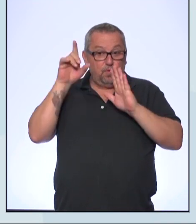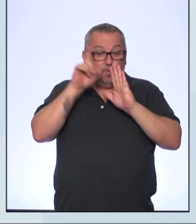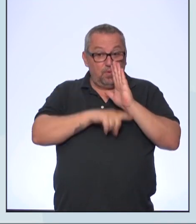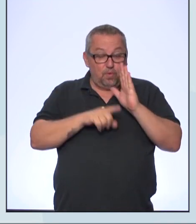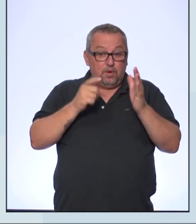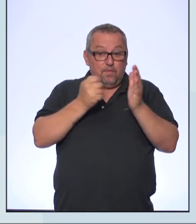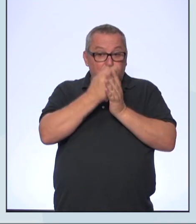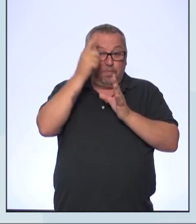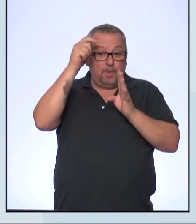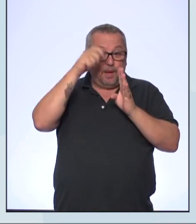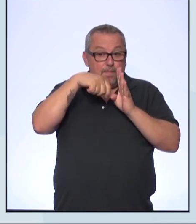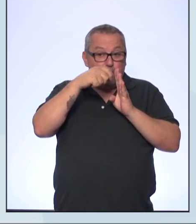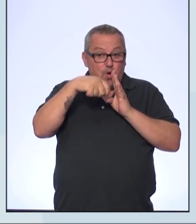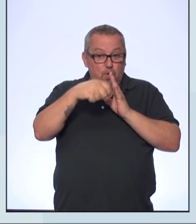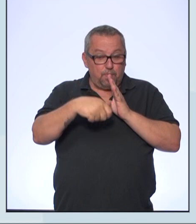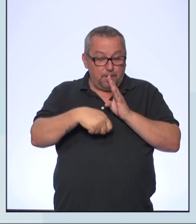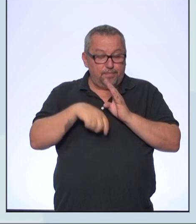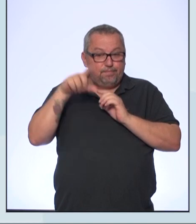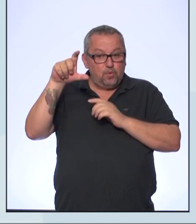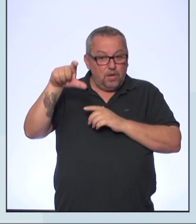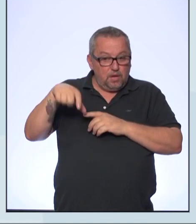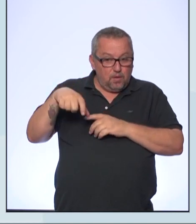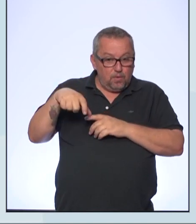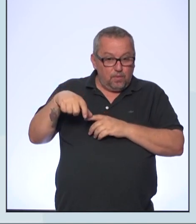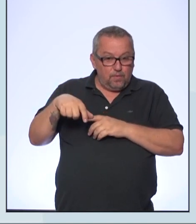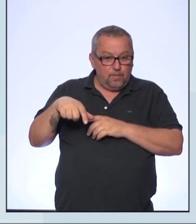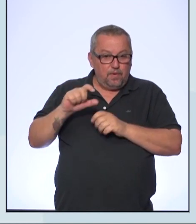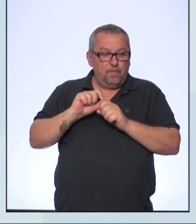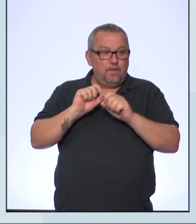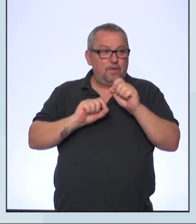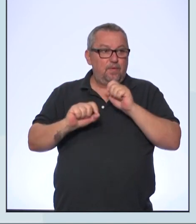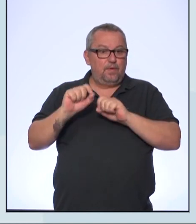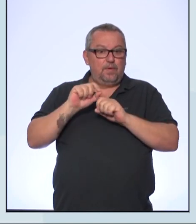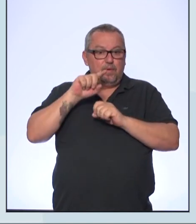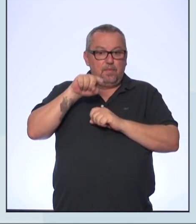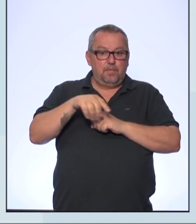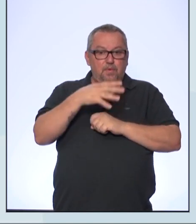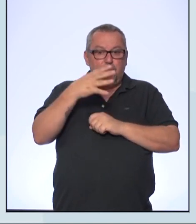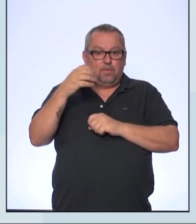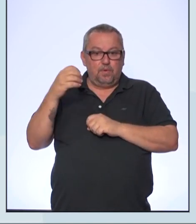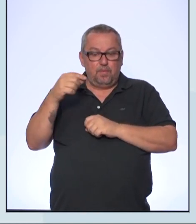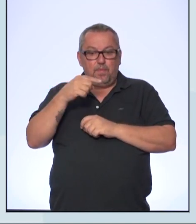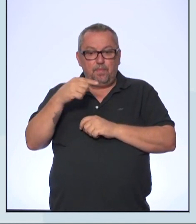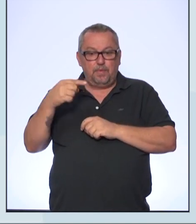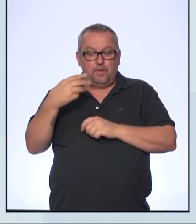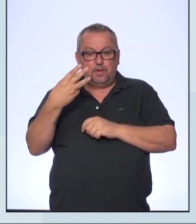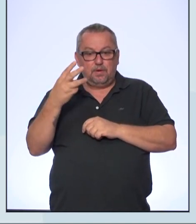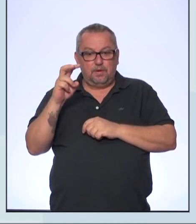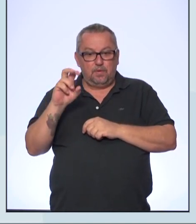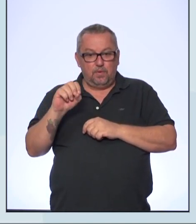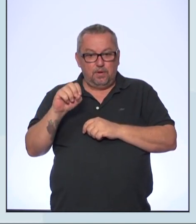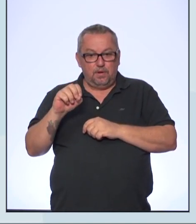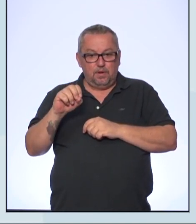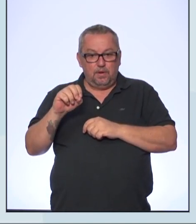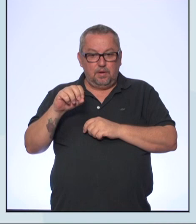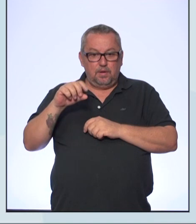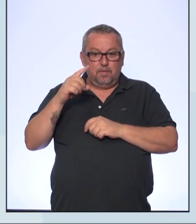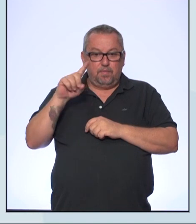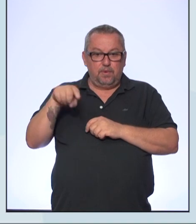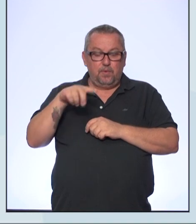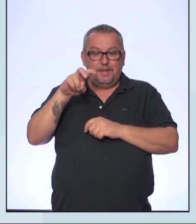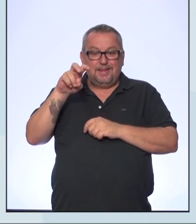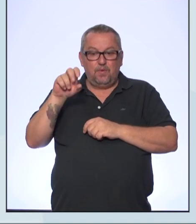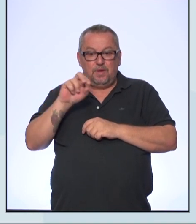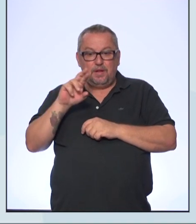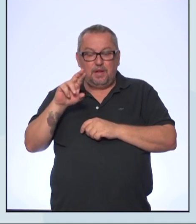lá descontar o que eu vou fazer. Beleza. Então, o que eu faço? 1.400 menos 350.